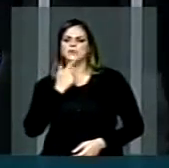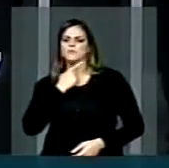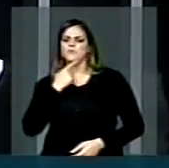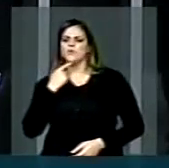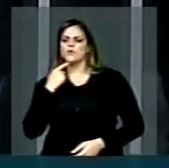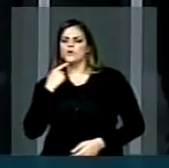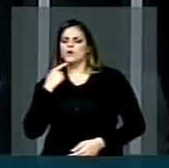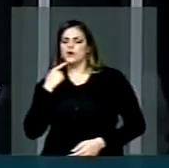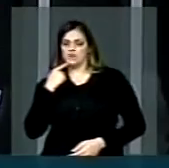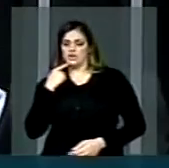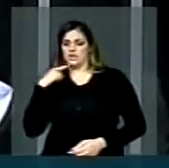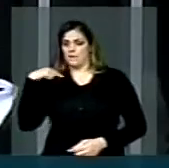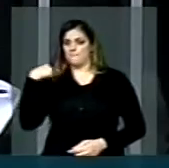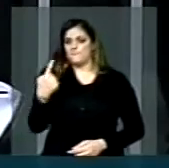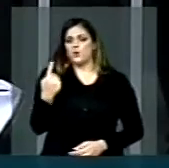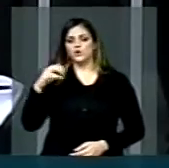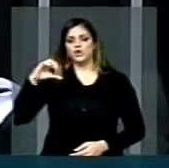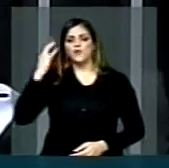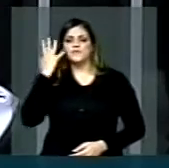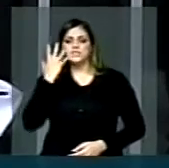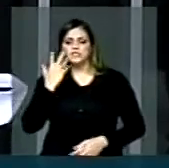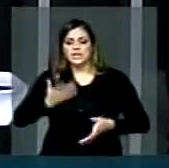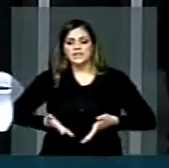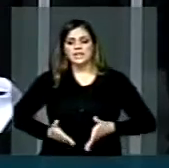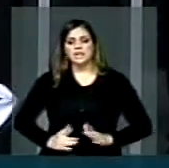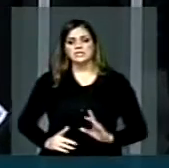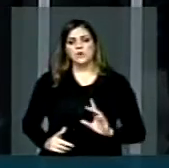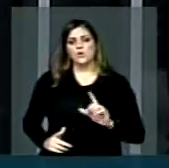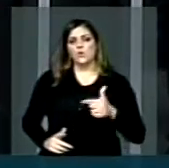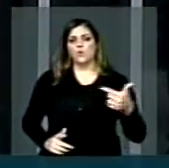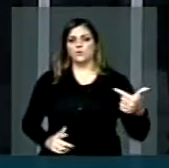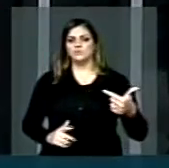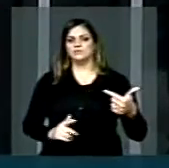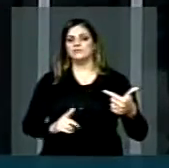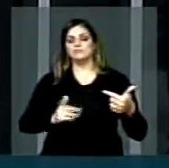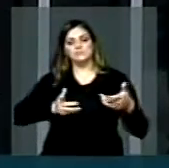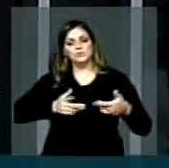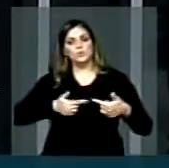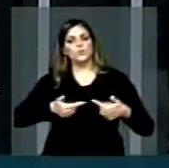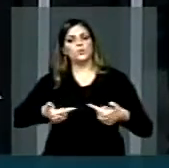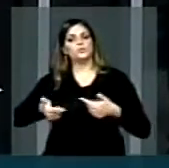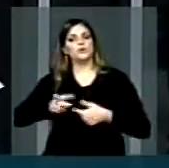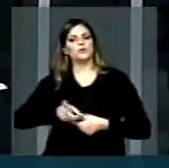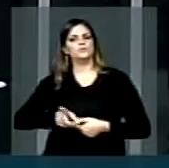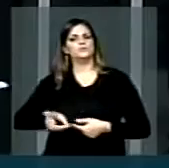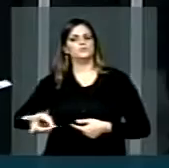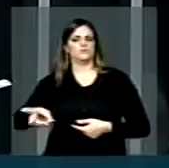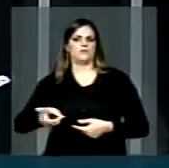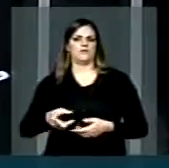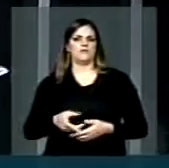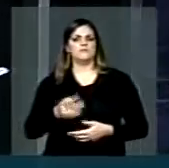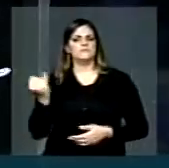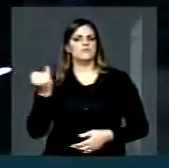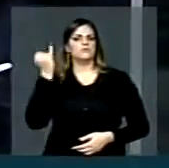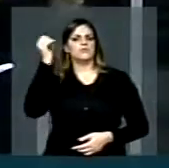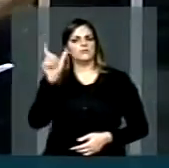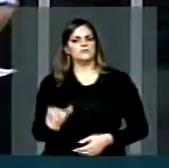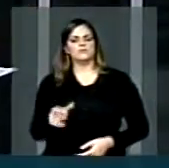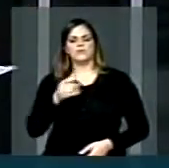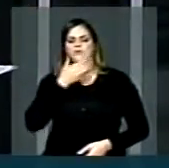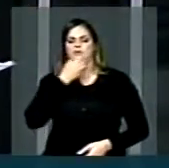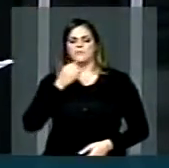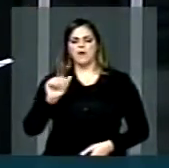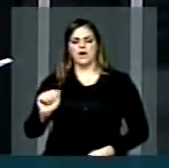o nascimento de outro, como se fosse dito. A continuidade da luta de Dragão do Mar vai se dar pela luta desse grande ícone, Abdias